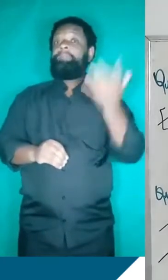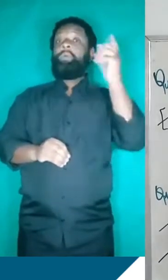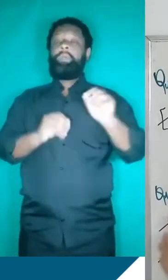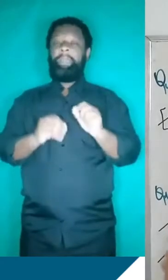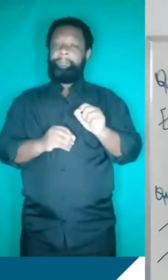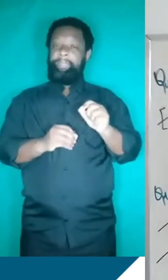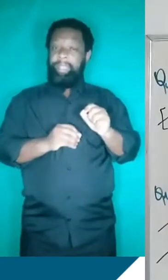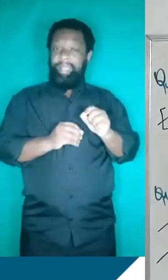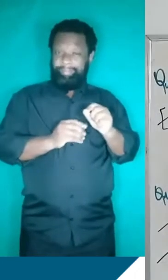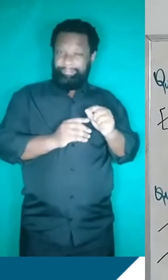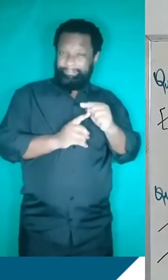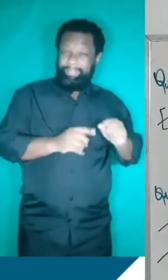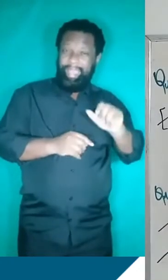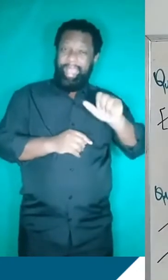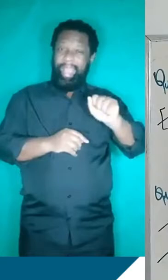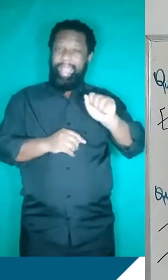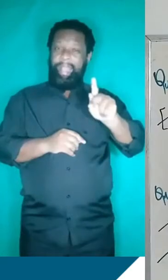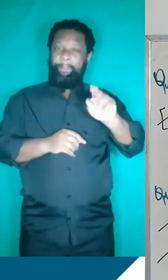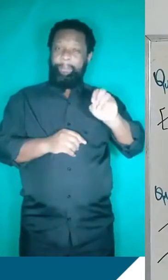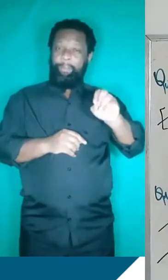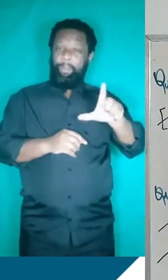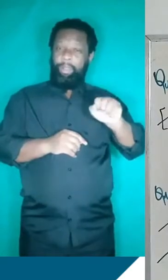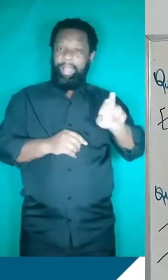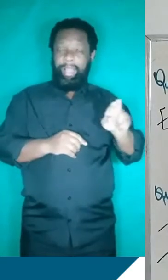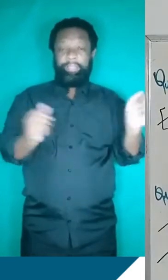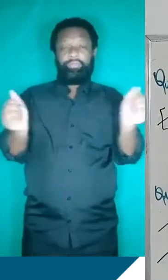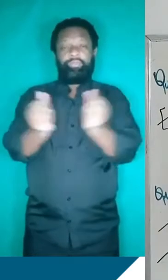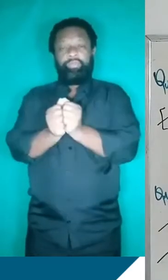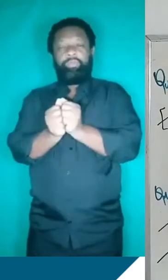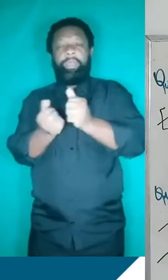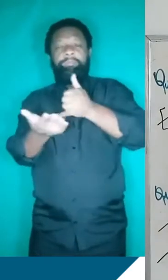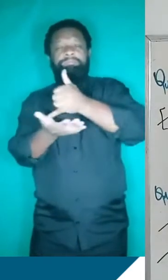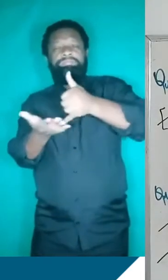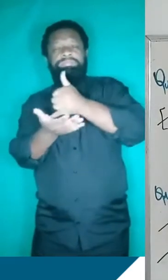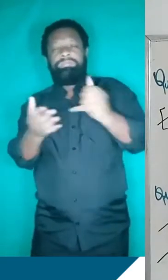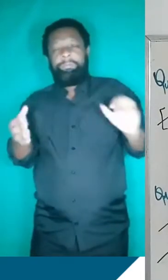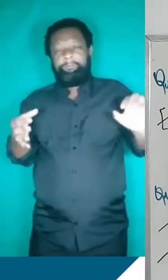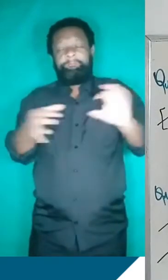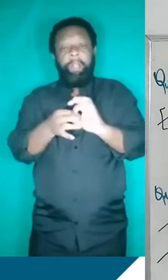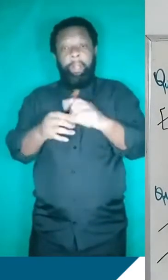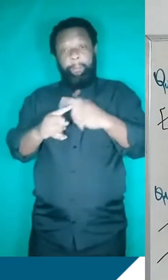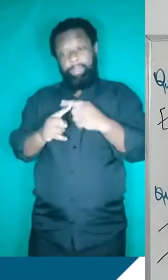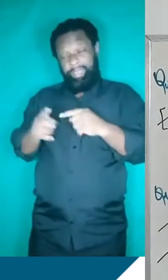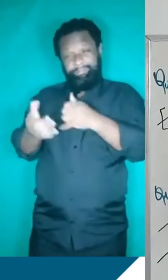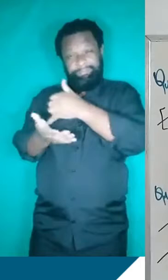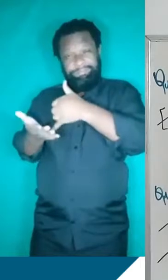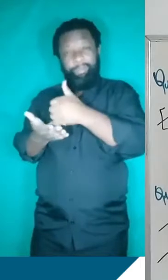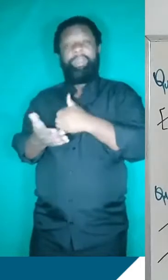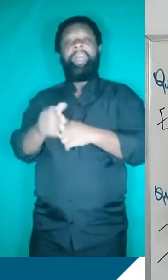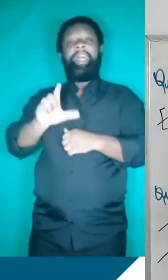parte apolar, ela vai interagir com a gordura, justamente porque a gordura ela é um tipo de lipídio. Os lipídios